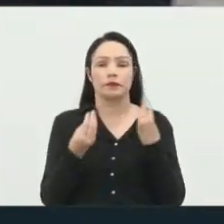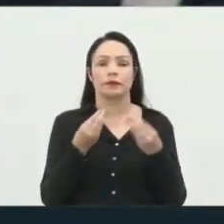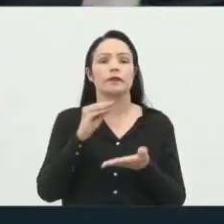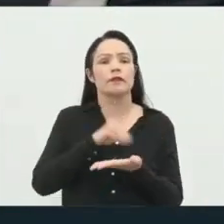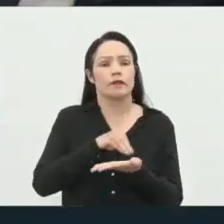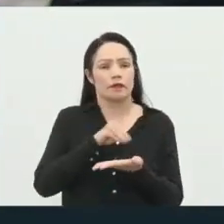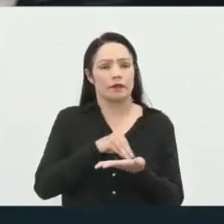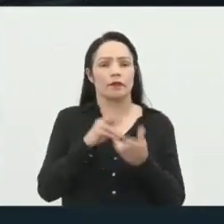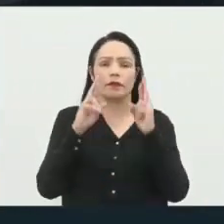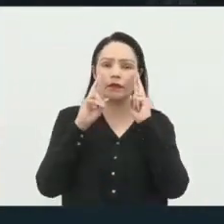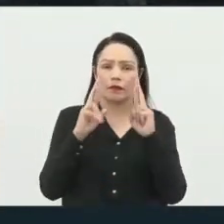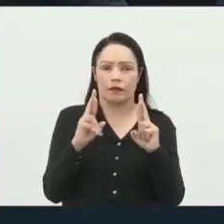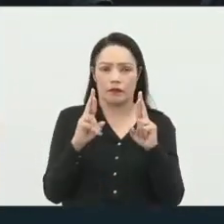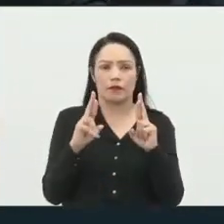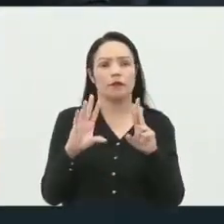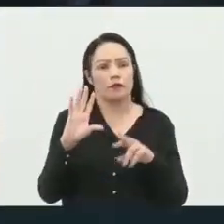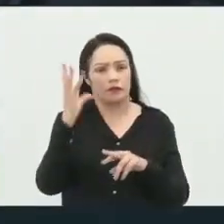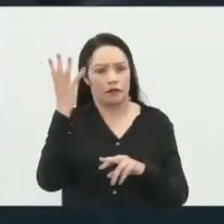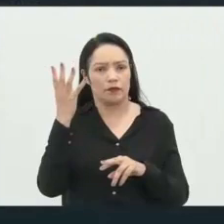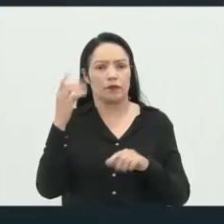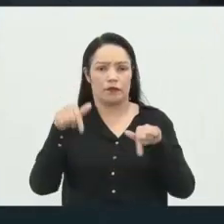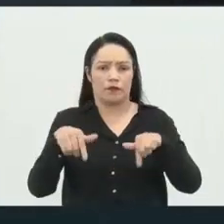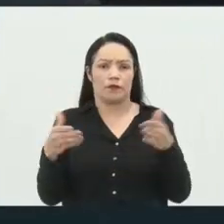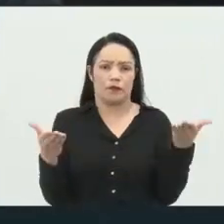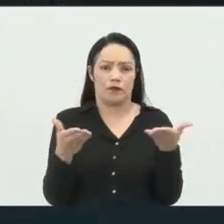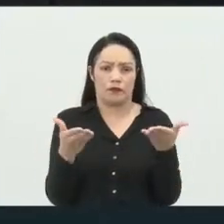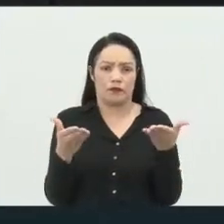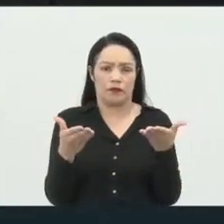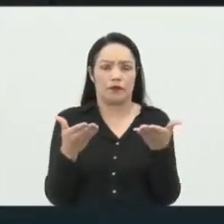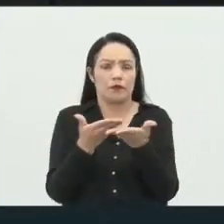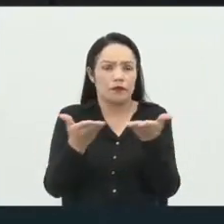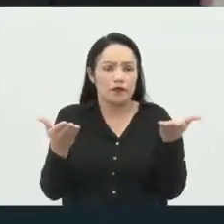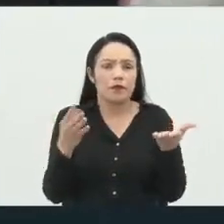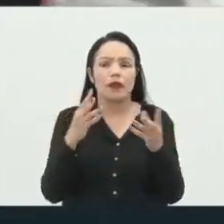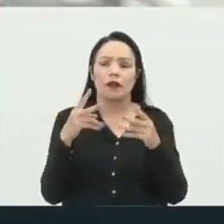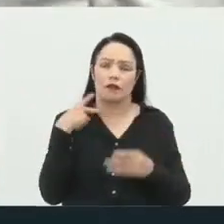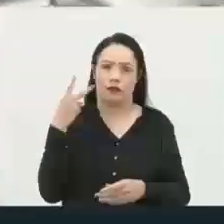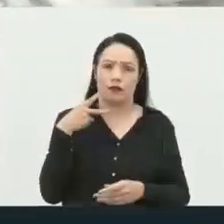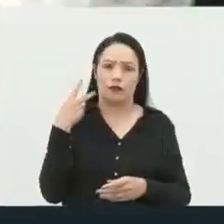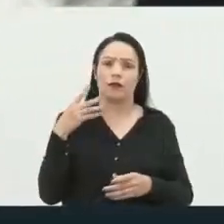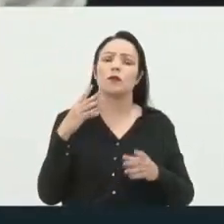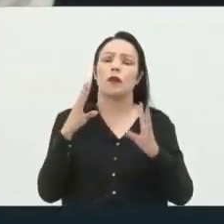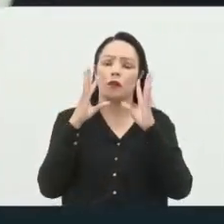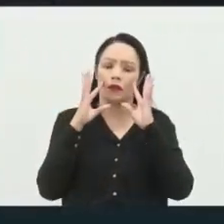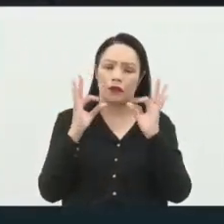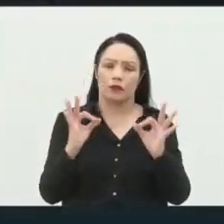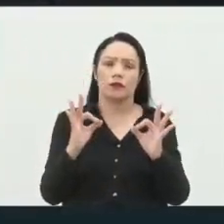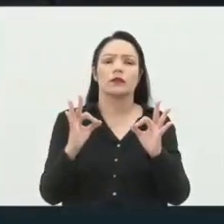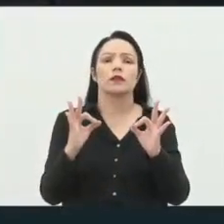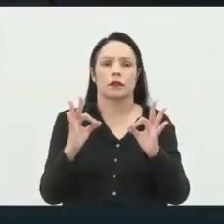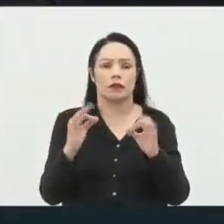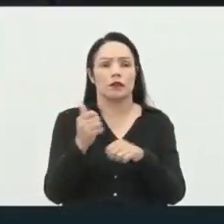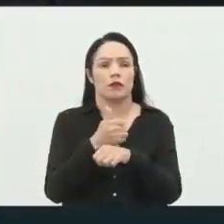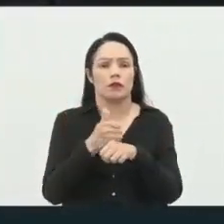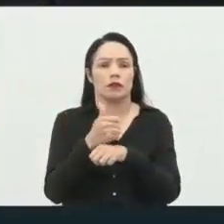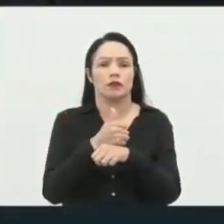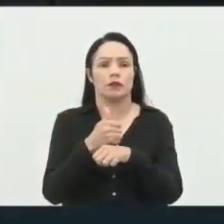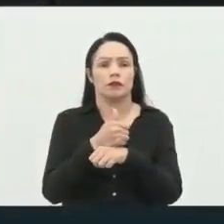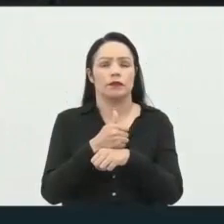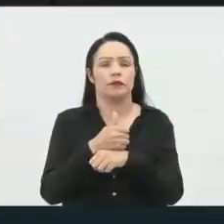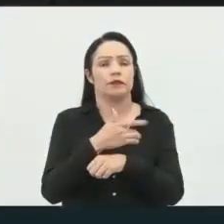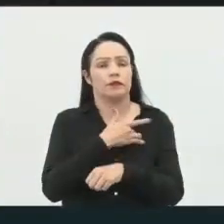acontecendo hoje então senhores vereadores deu uma atenção esse Profissionais de Saúde muitos